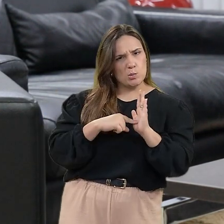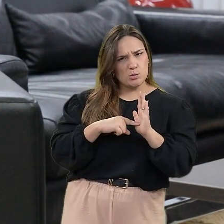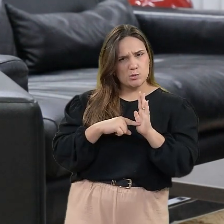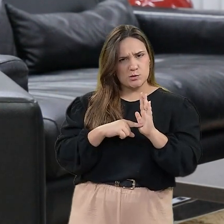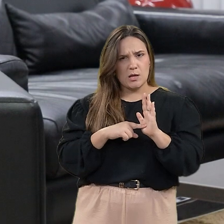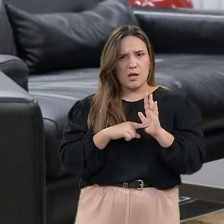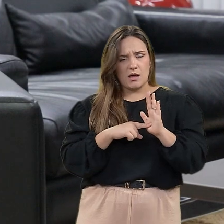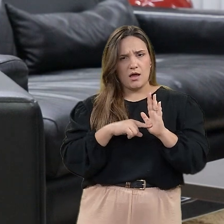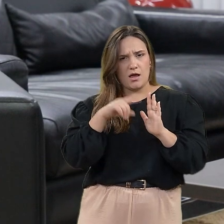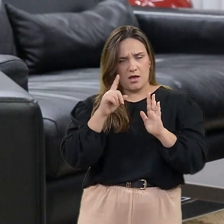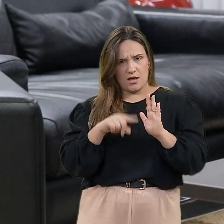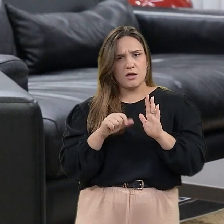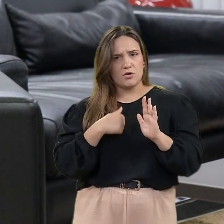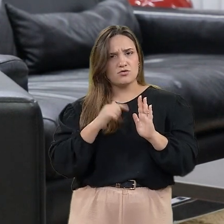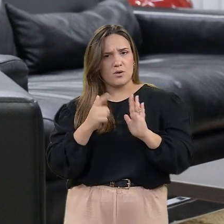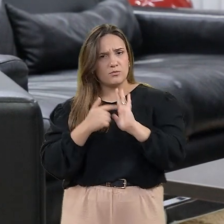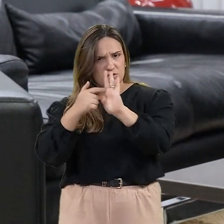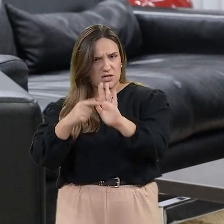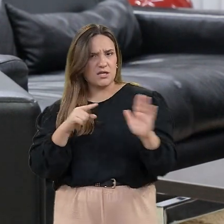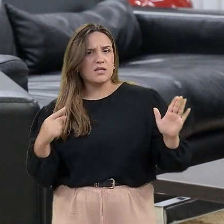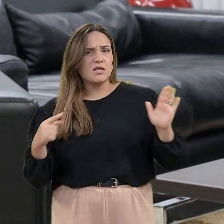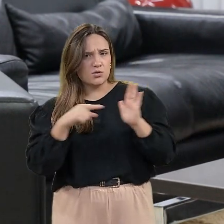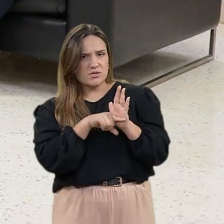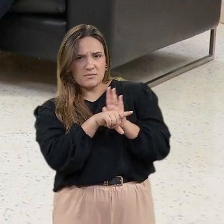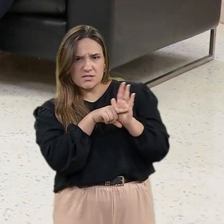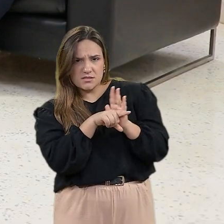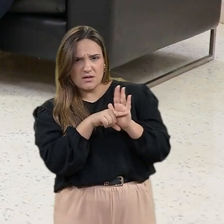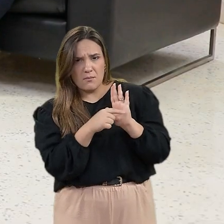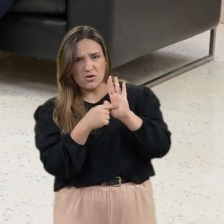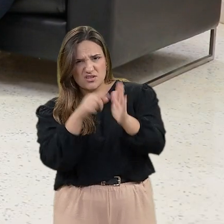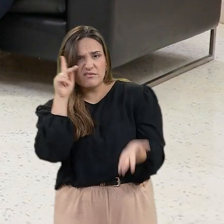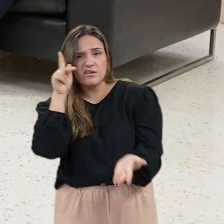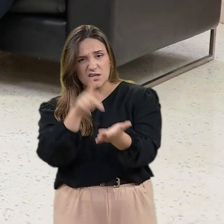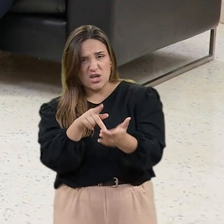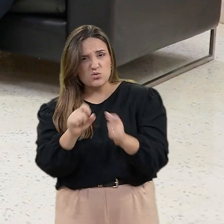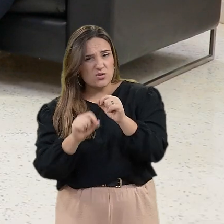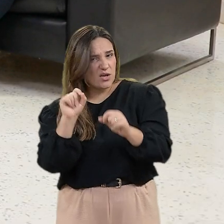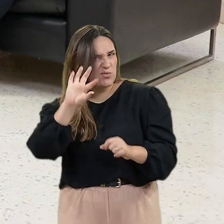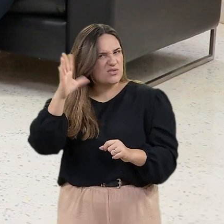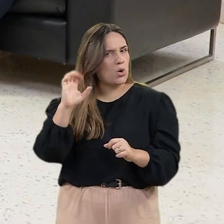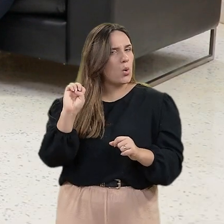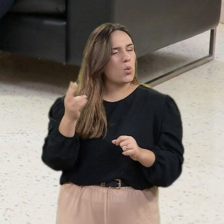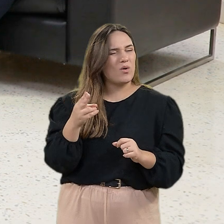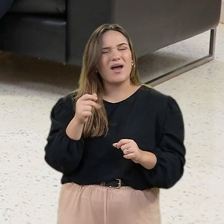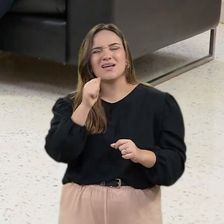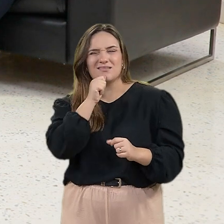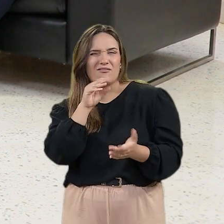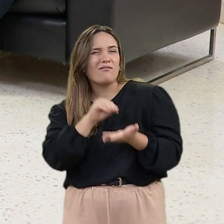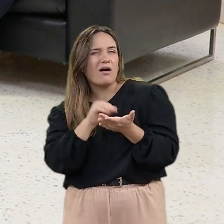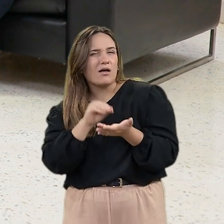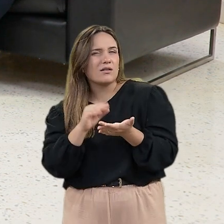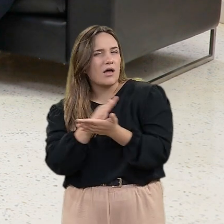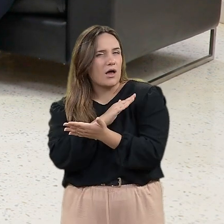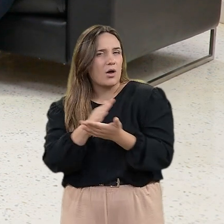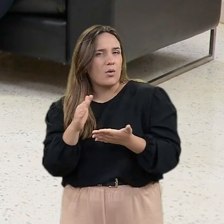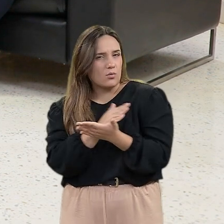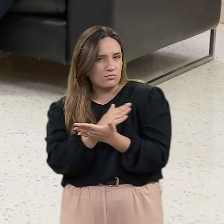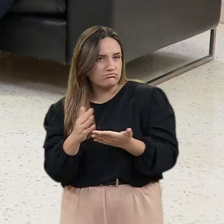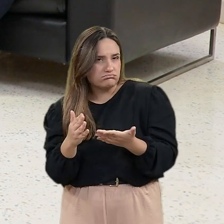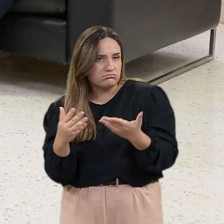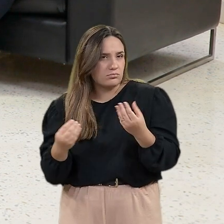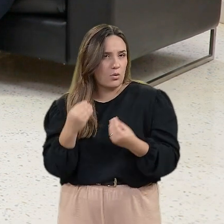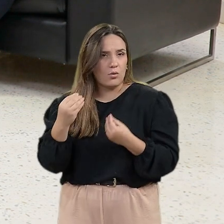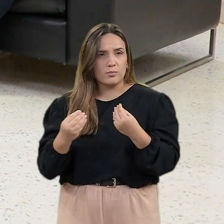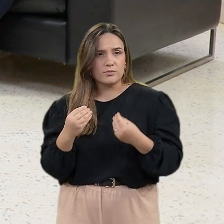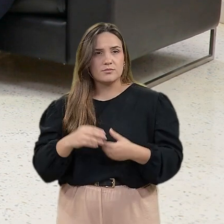gente apresentou no começo do programa, eles retratam a realidade ou são próximos disso? As notificações